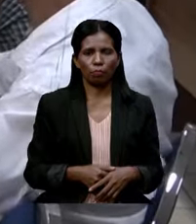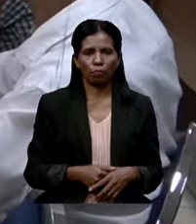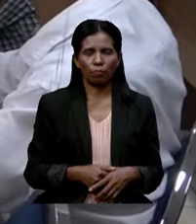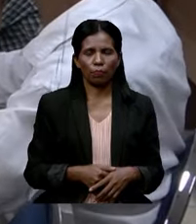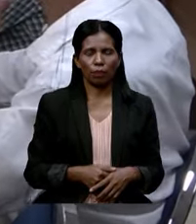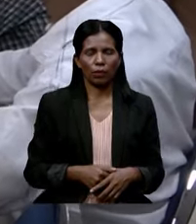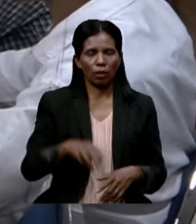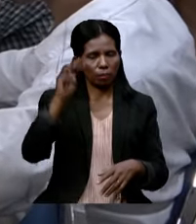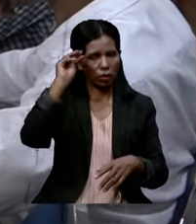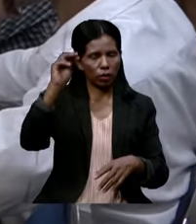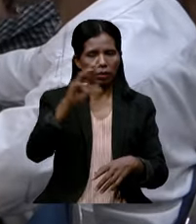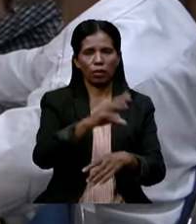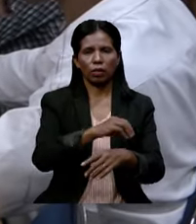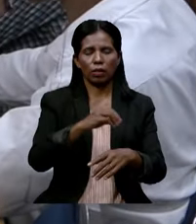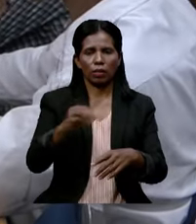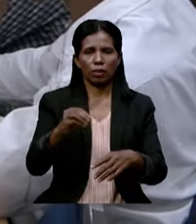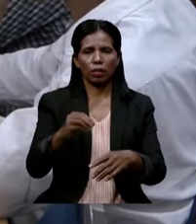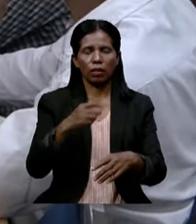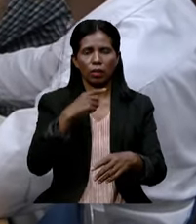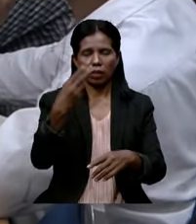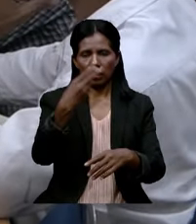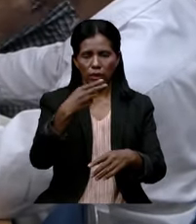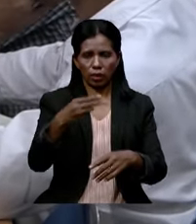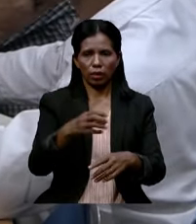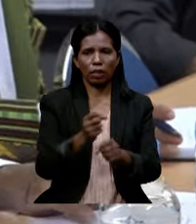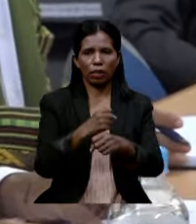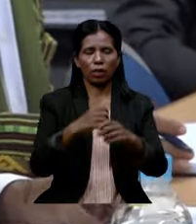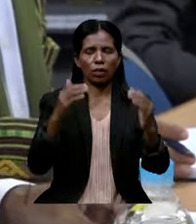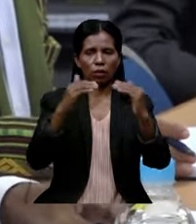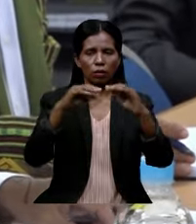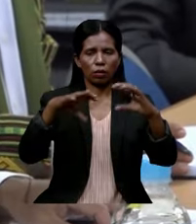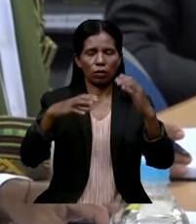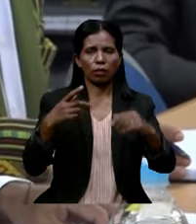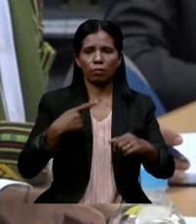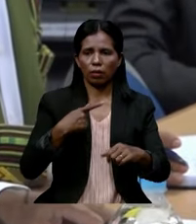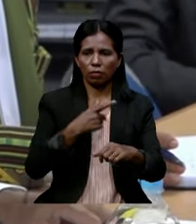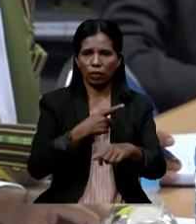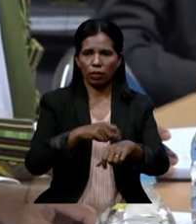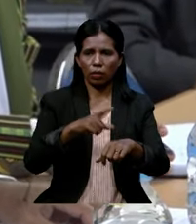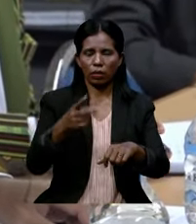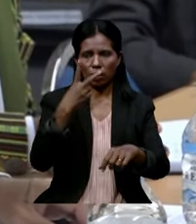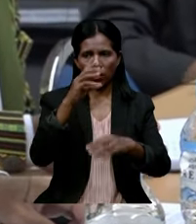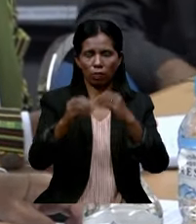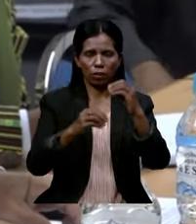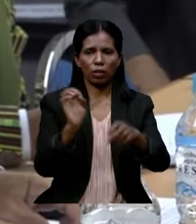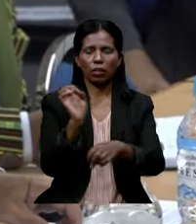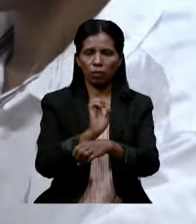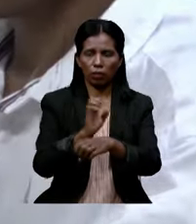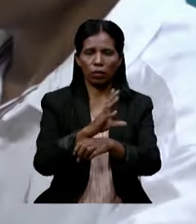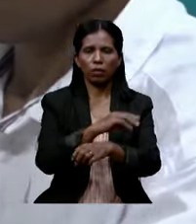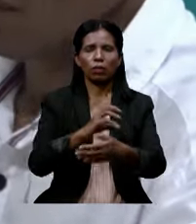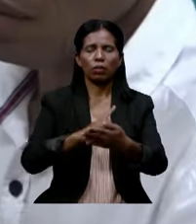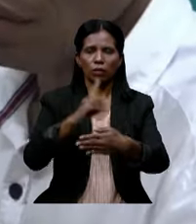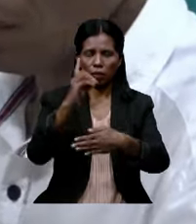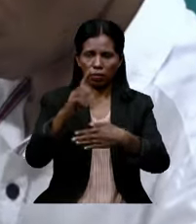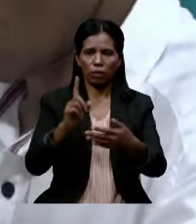Ministro da Agricultura, Pecuária, Pesca e Floresta, Quintanilha, ao encontro com a Comissão de Parlamento Nacional, que trata assunto economia no desenvolvimento,